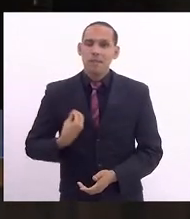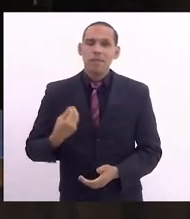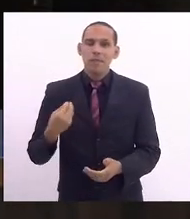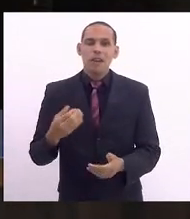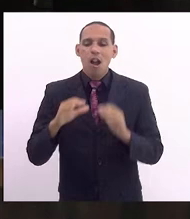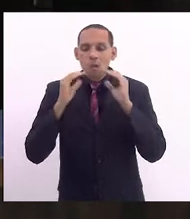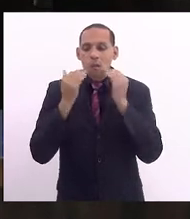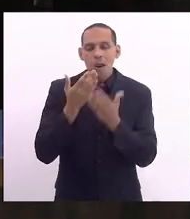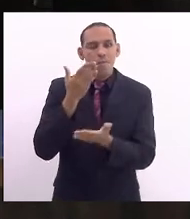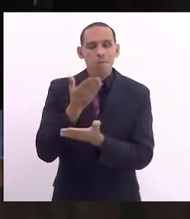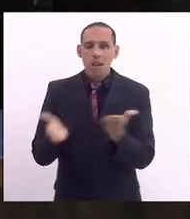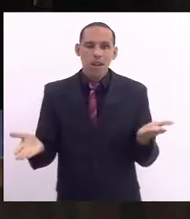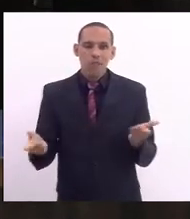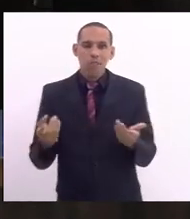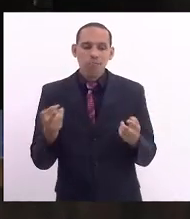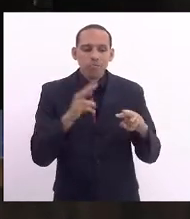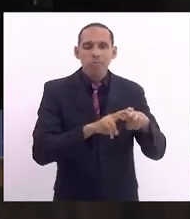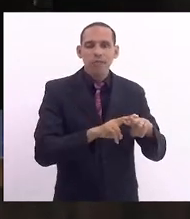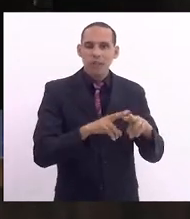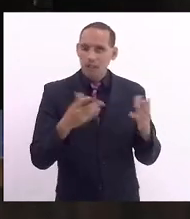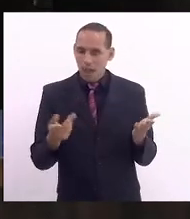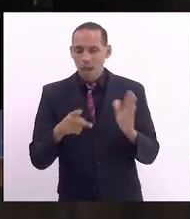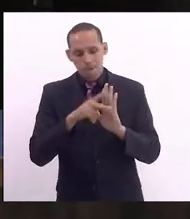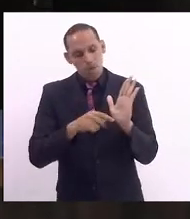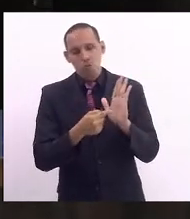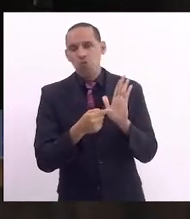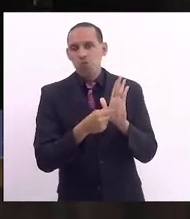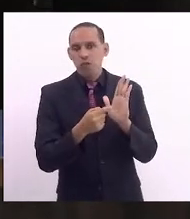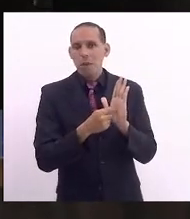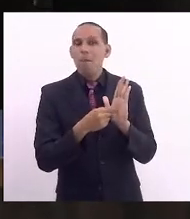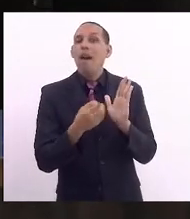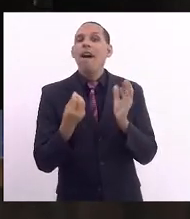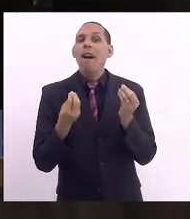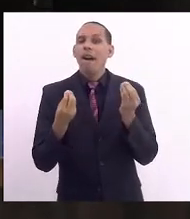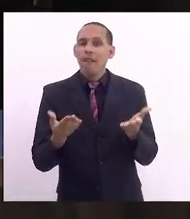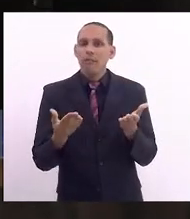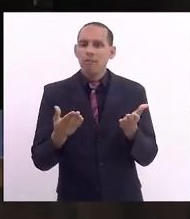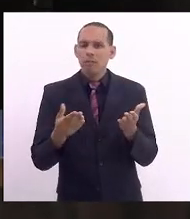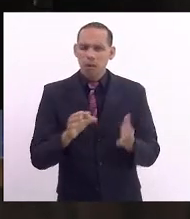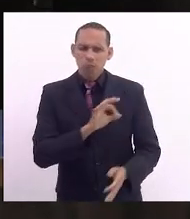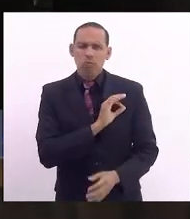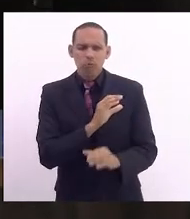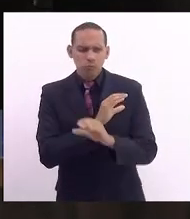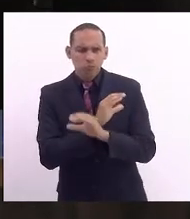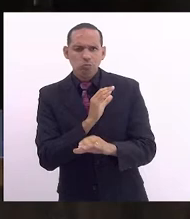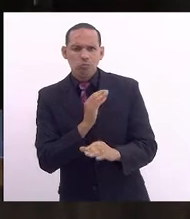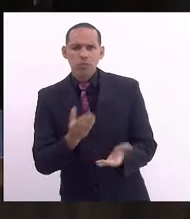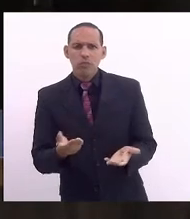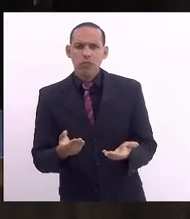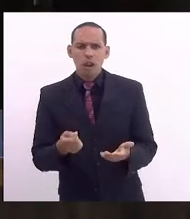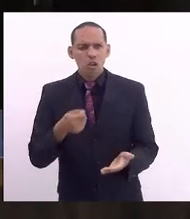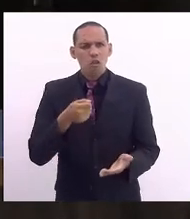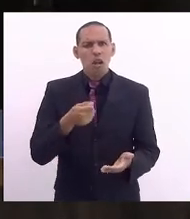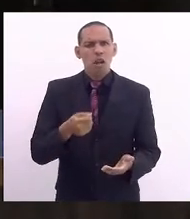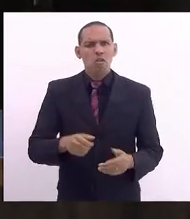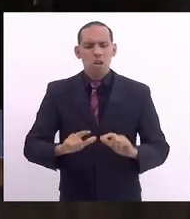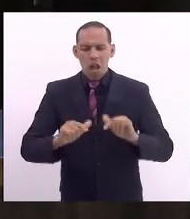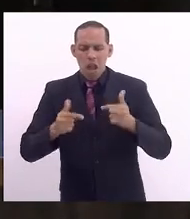comunidade. Então, protocolamos esse projeto para garantir que a Polícia Civil não haja impunemente, não